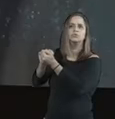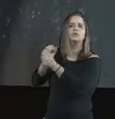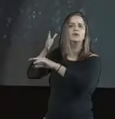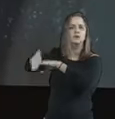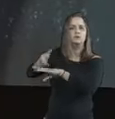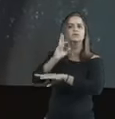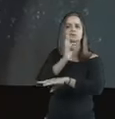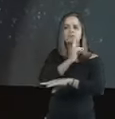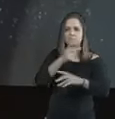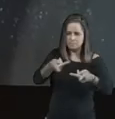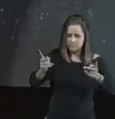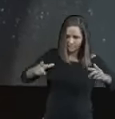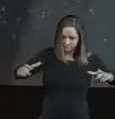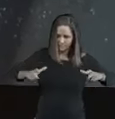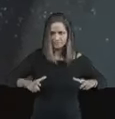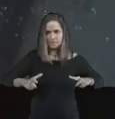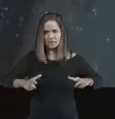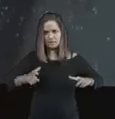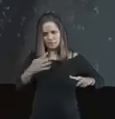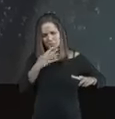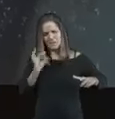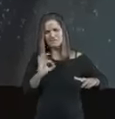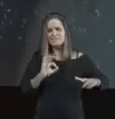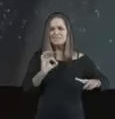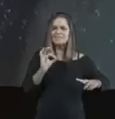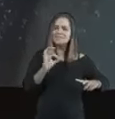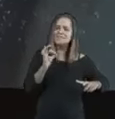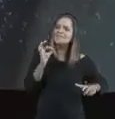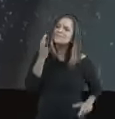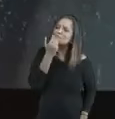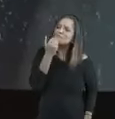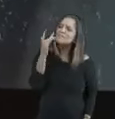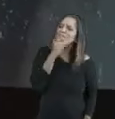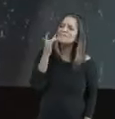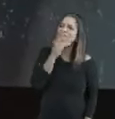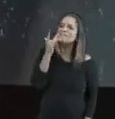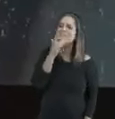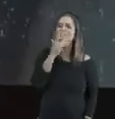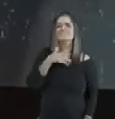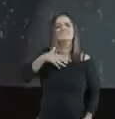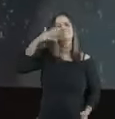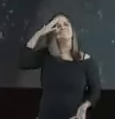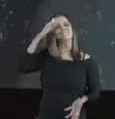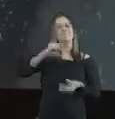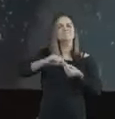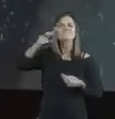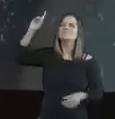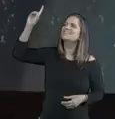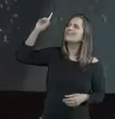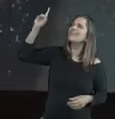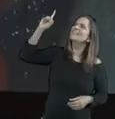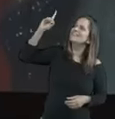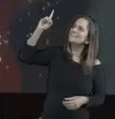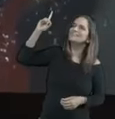quê? Porque quando você vai para a aventura com Deus, Ele te dá desafios, sofrimentos, lágrimas, mas